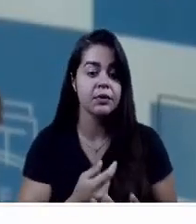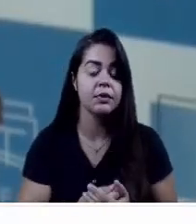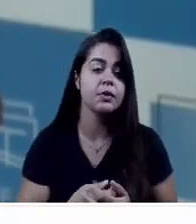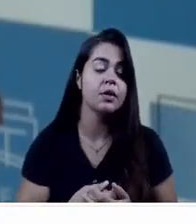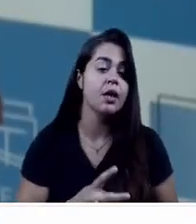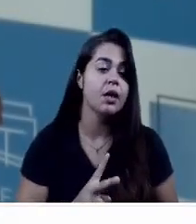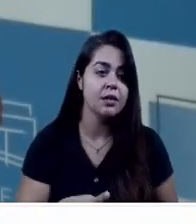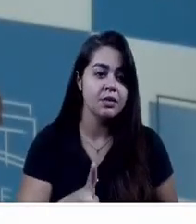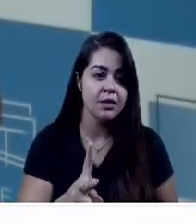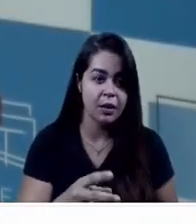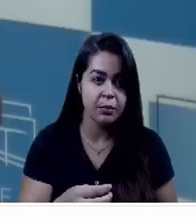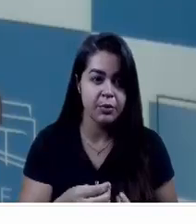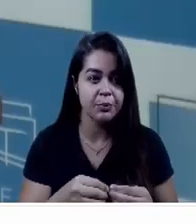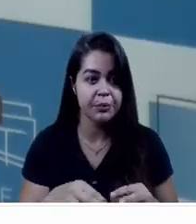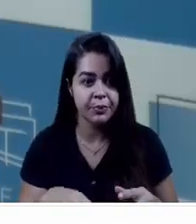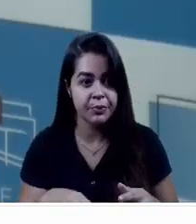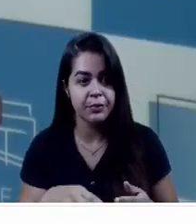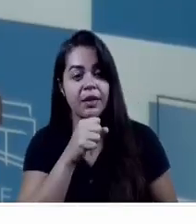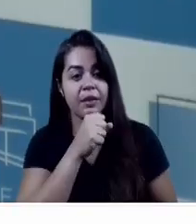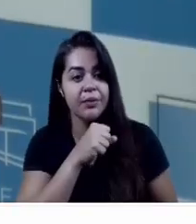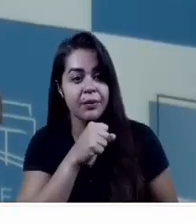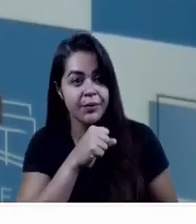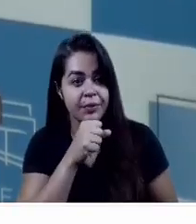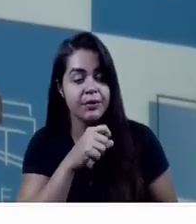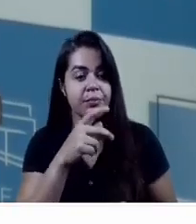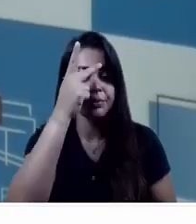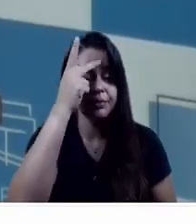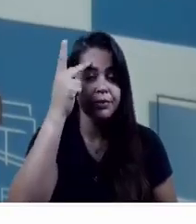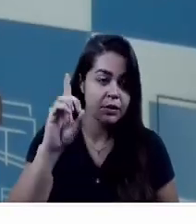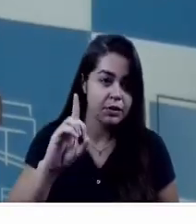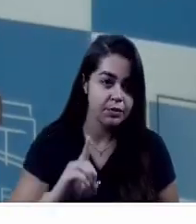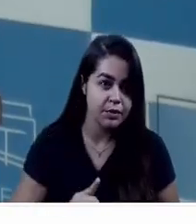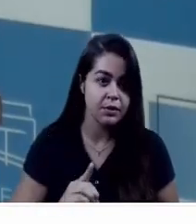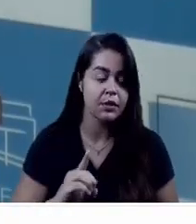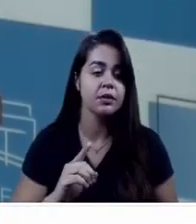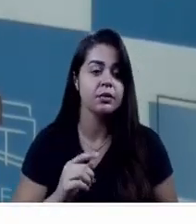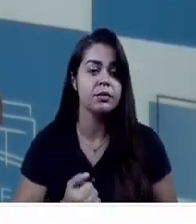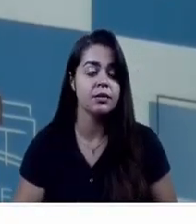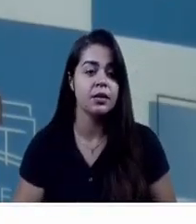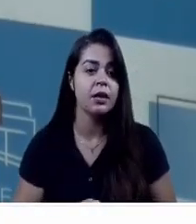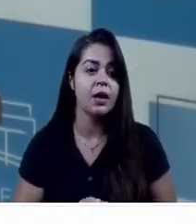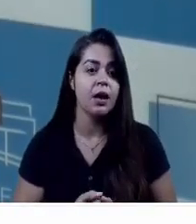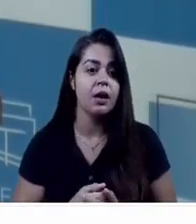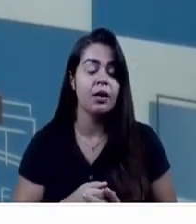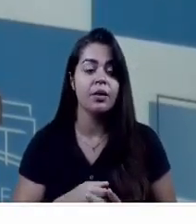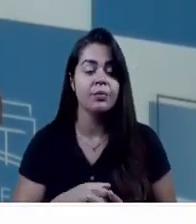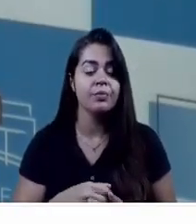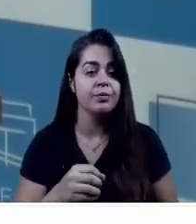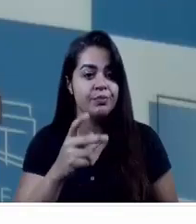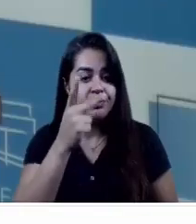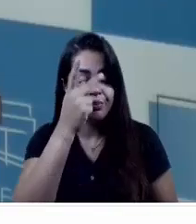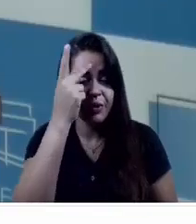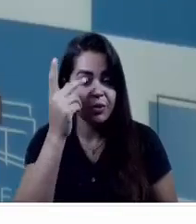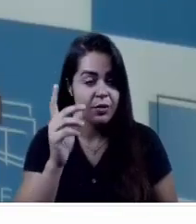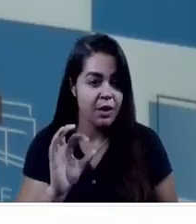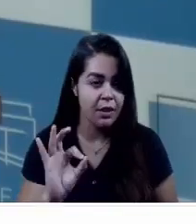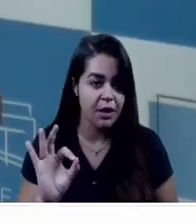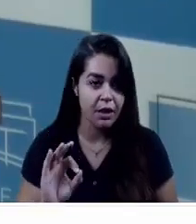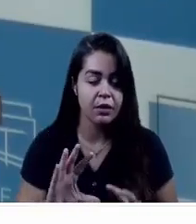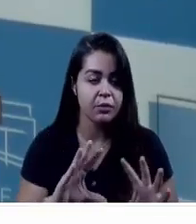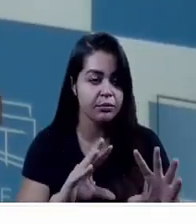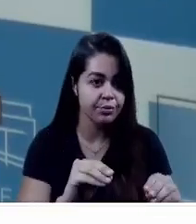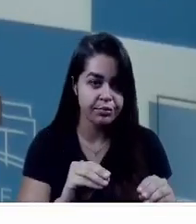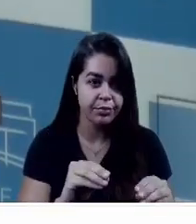sobre pessoas com deficiência, e ninguém mexia nesse contrato, ninguém fazia fiscalização